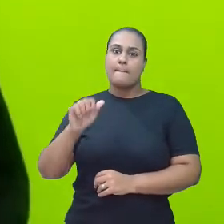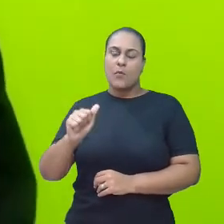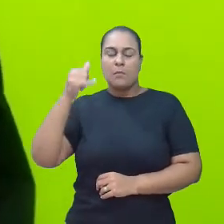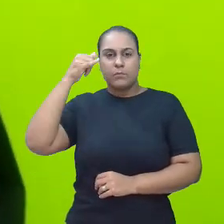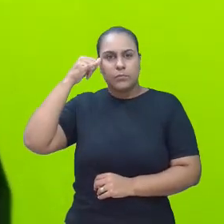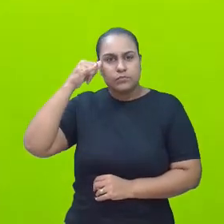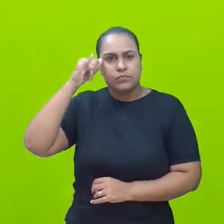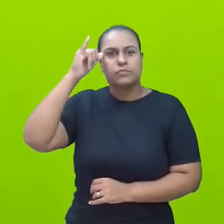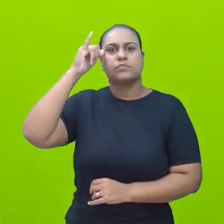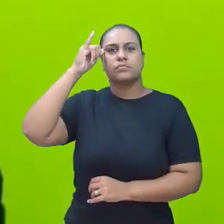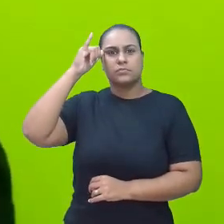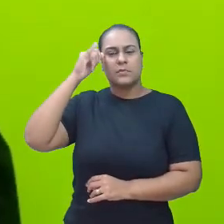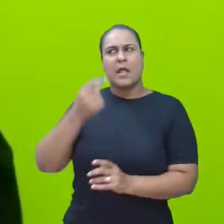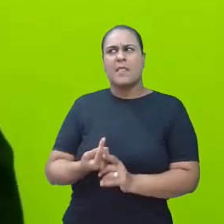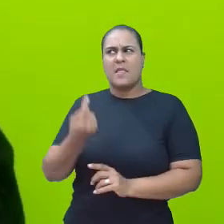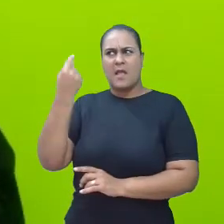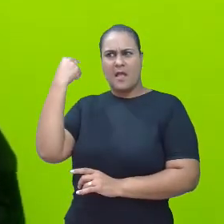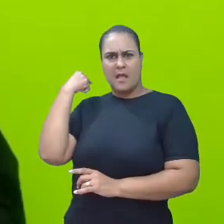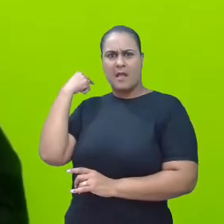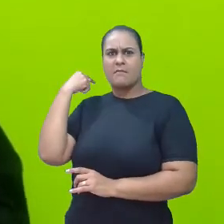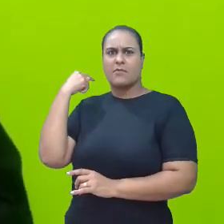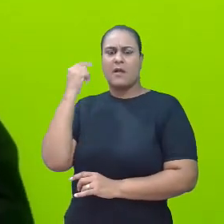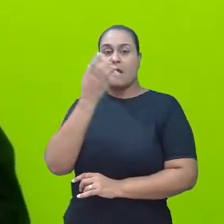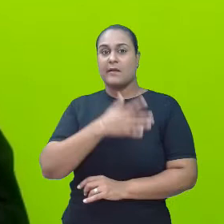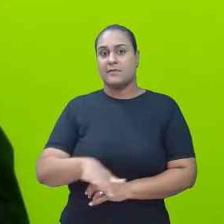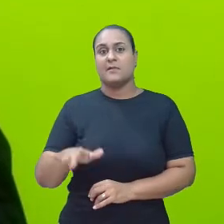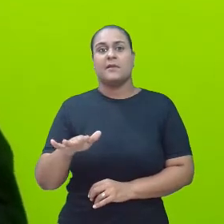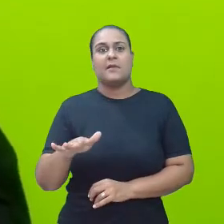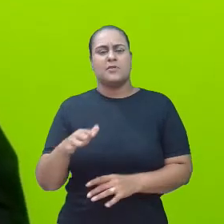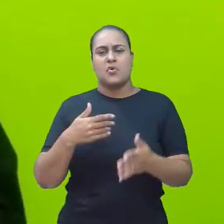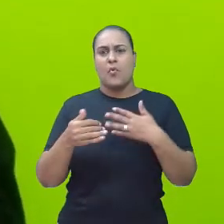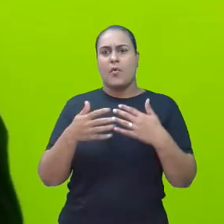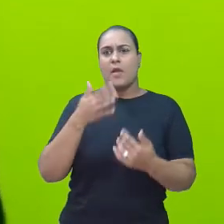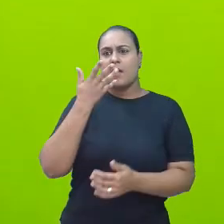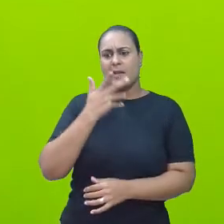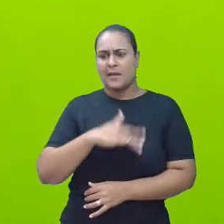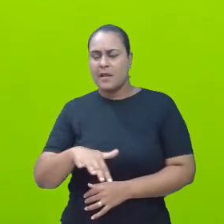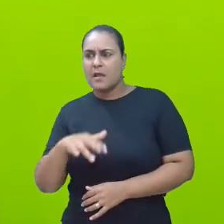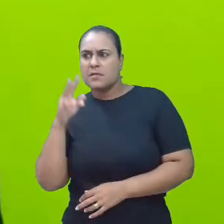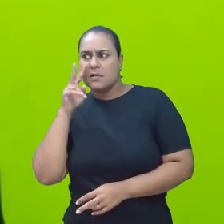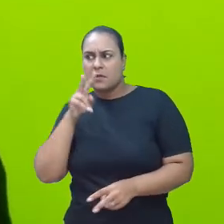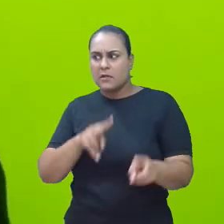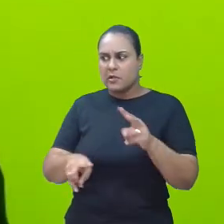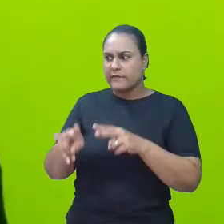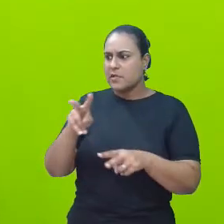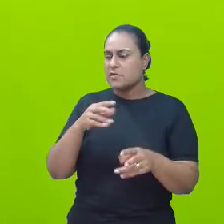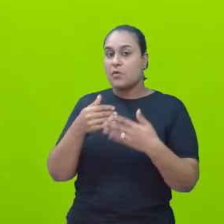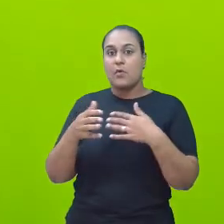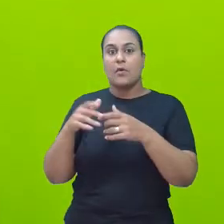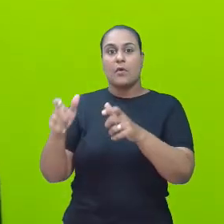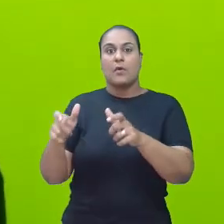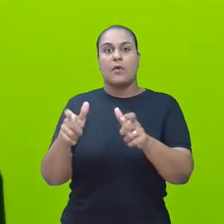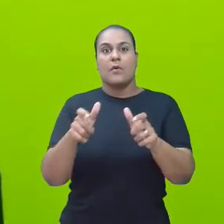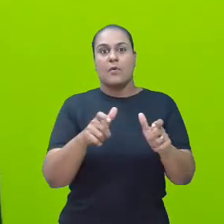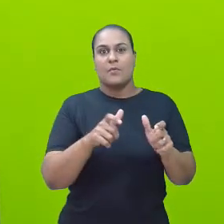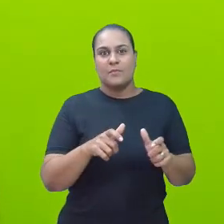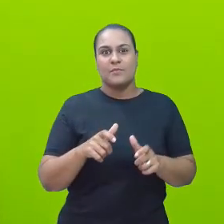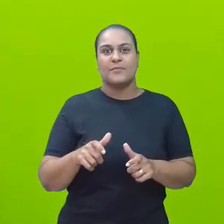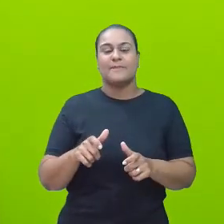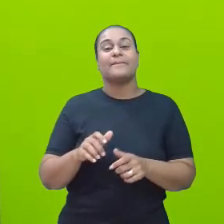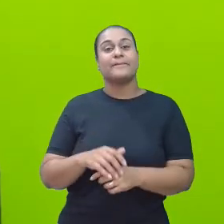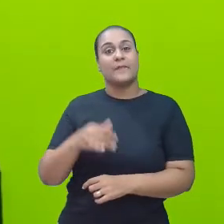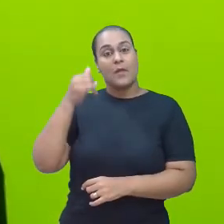da minha época lá em Surubim, qualquer criança que visse um boi, em qualquer lugar que fosse, chamava o boi de Nanico,